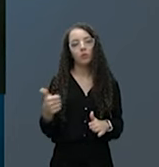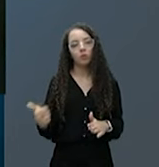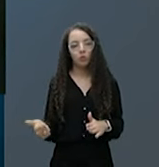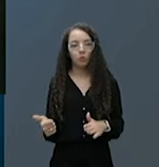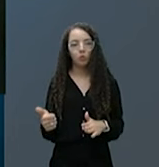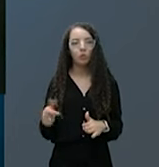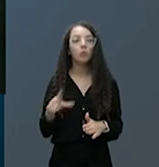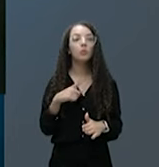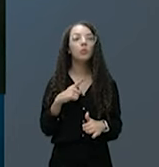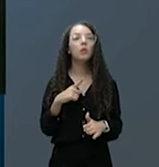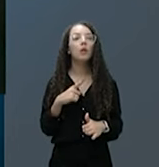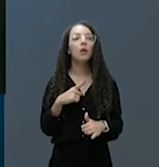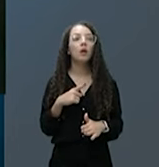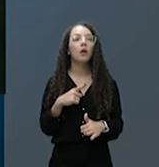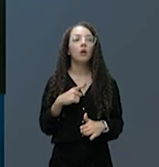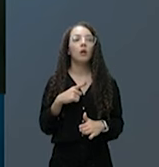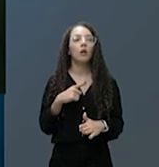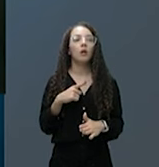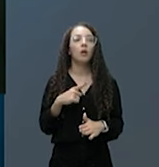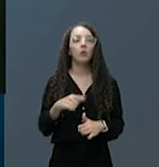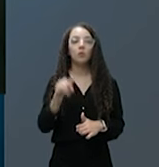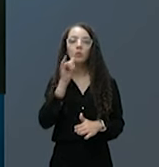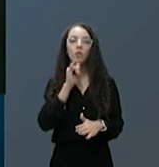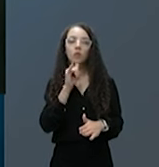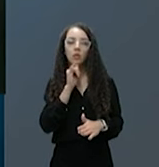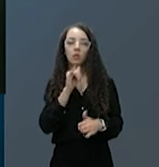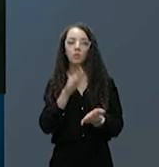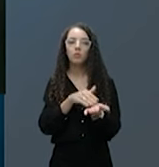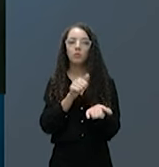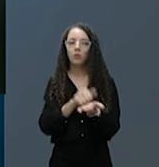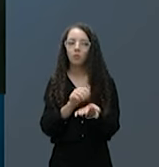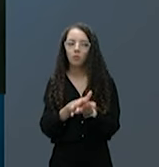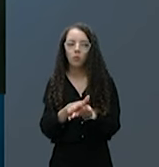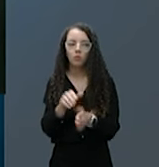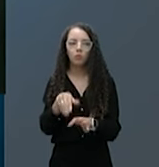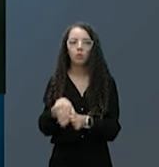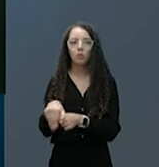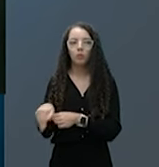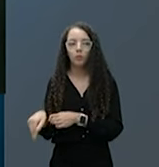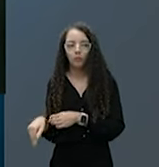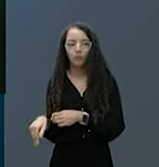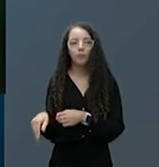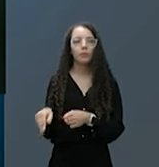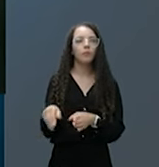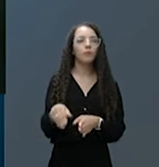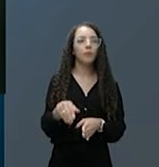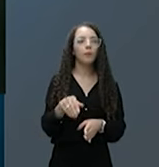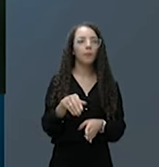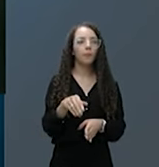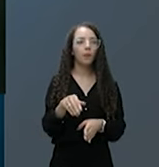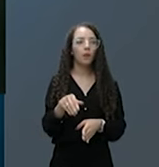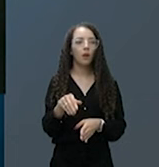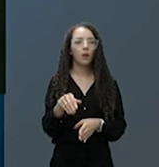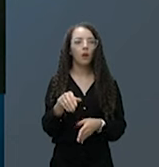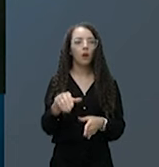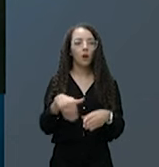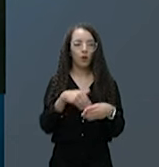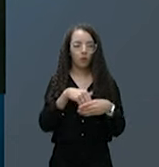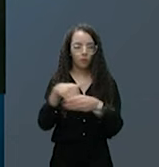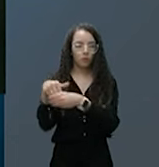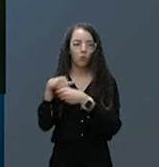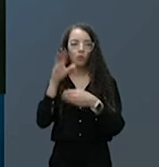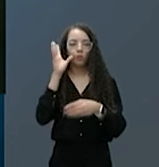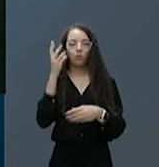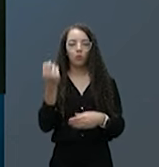aplicação da multa não é recomendável. Verbi gratia, acórdão vinculante, proferido pelo tribunal local e